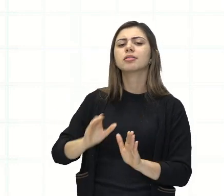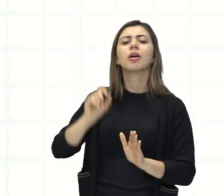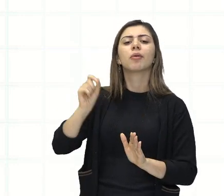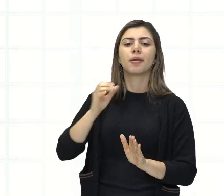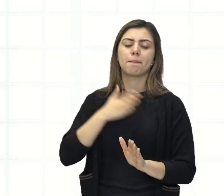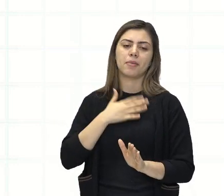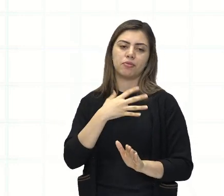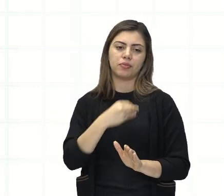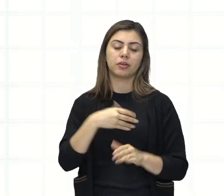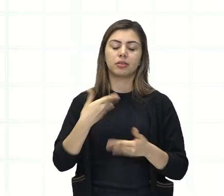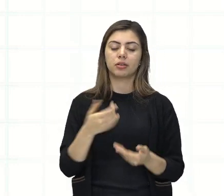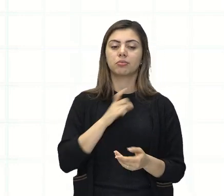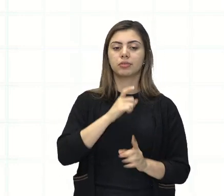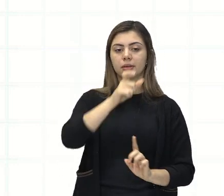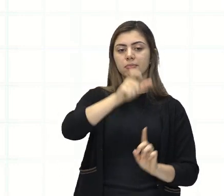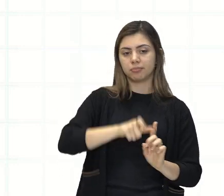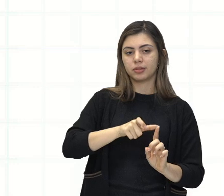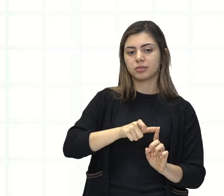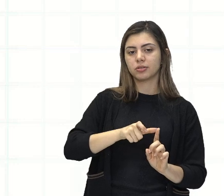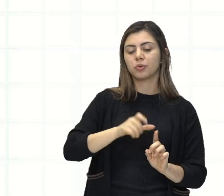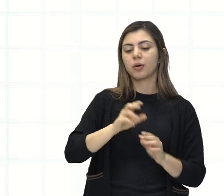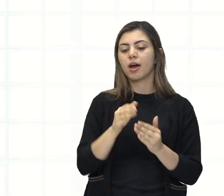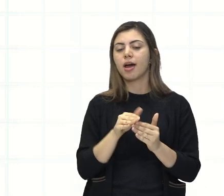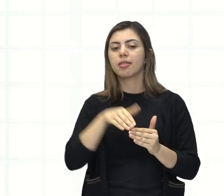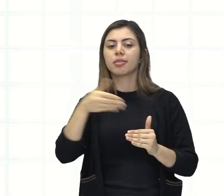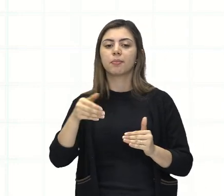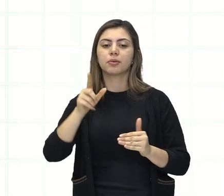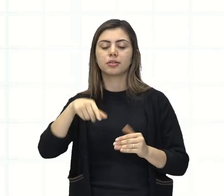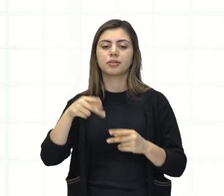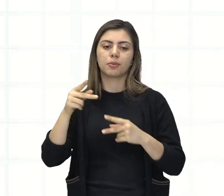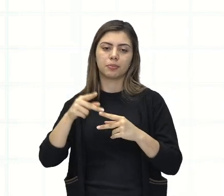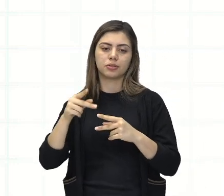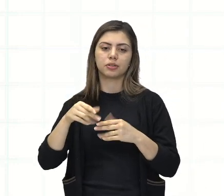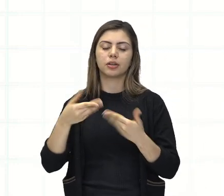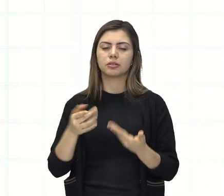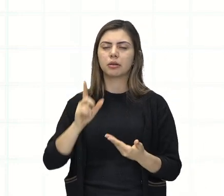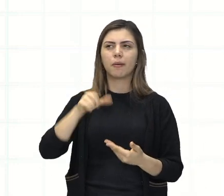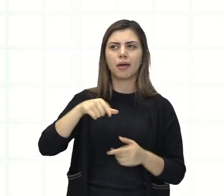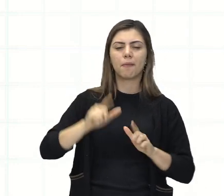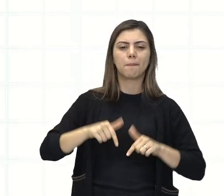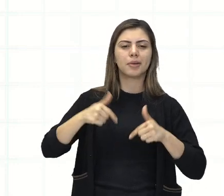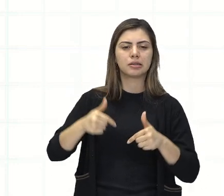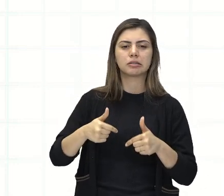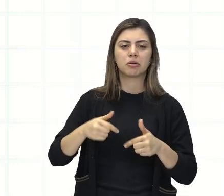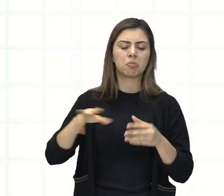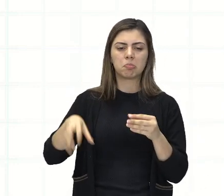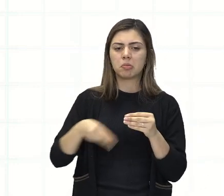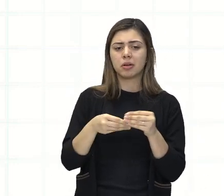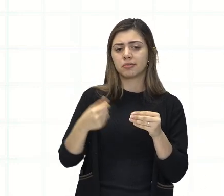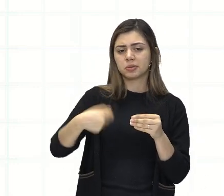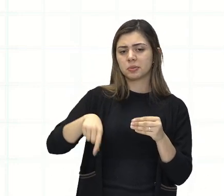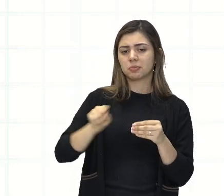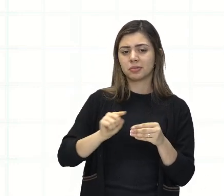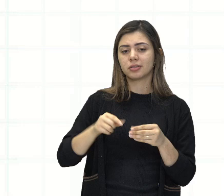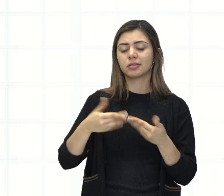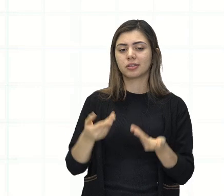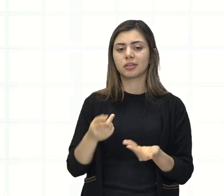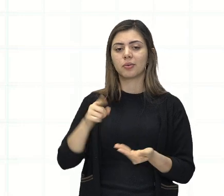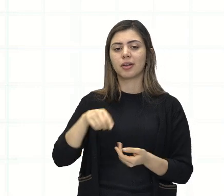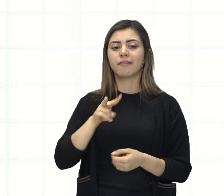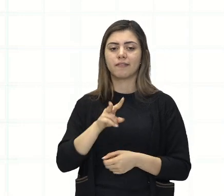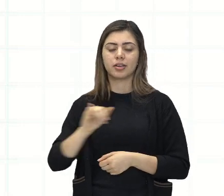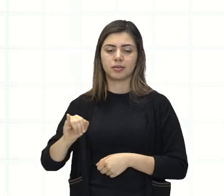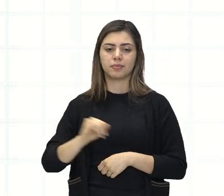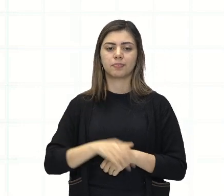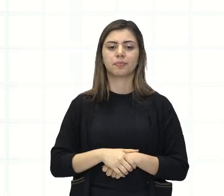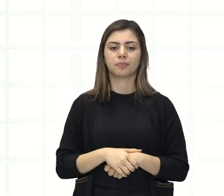o sujeito que sobrou nosso predicado. É uma ação, nasceu. Então, não precisa de complemento, professor. Então, é verbo